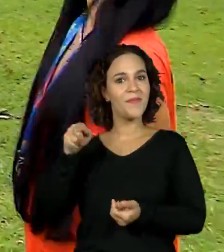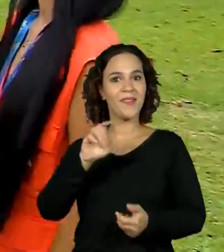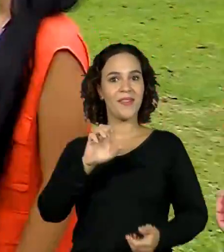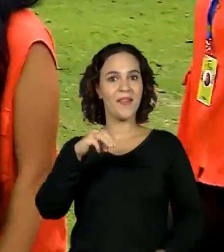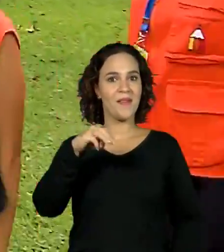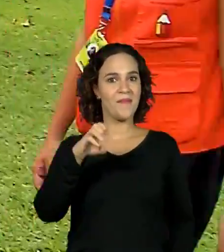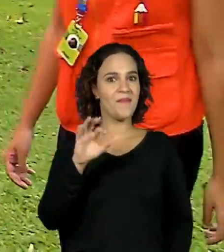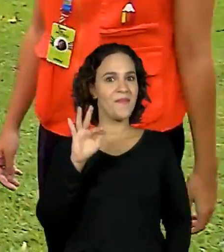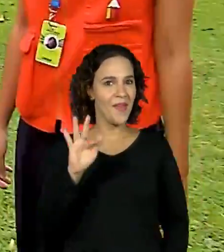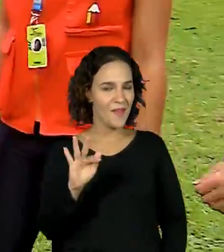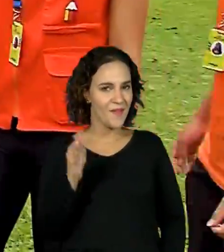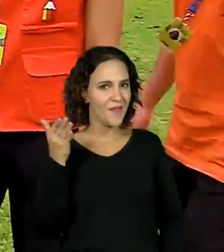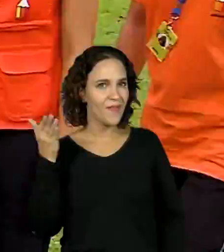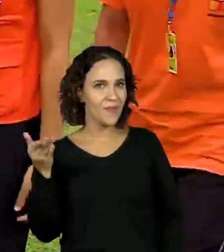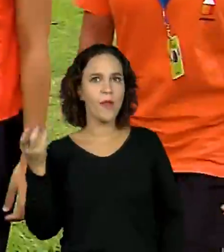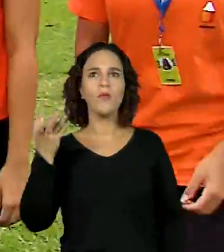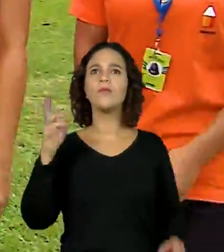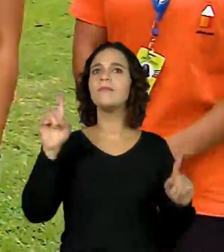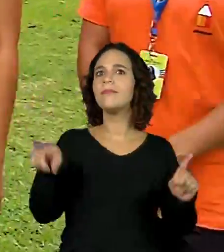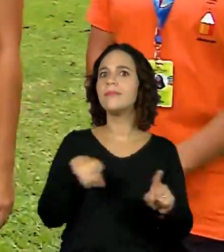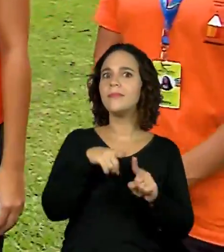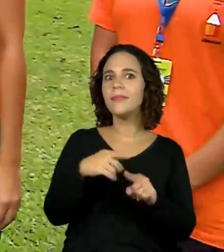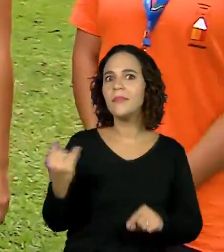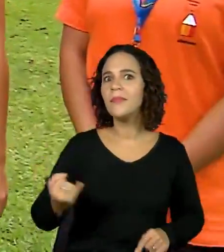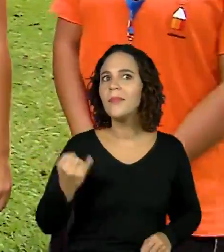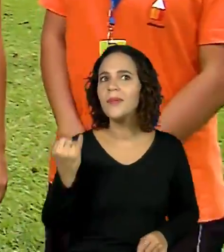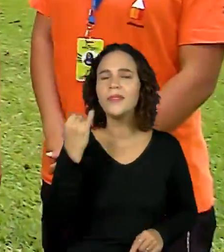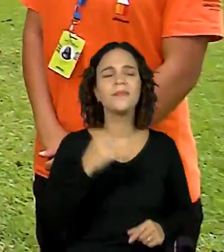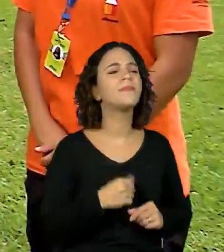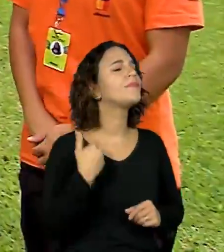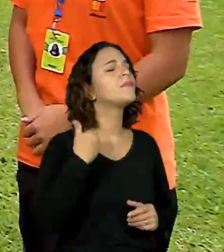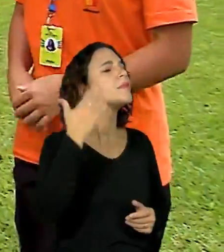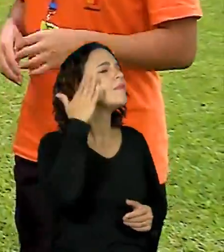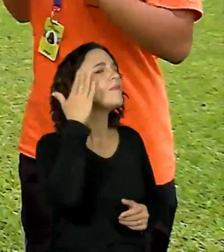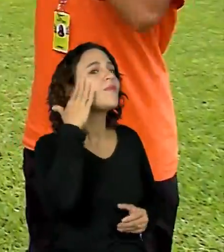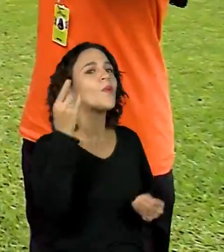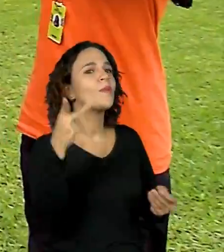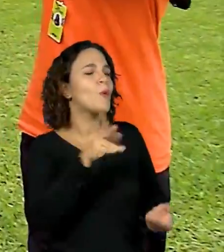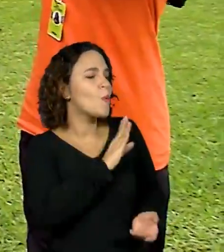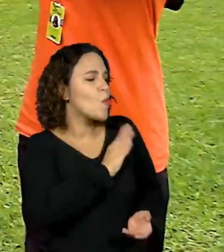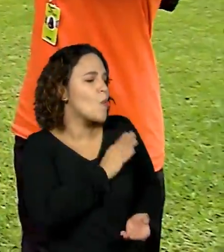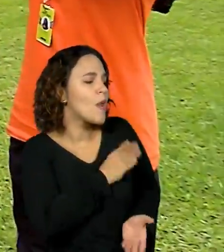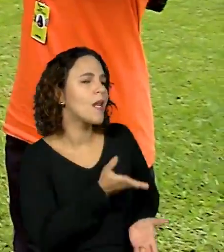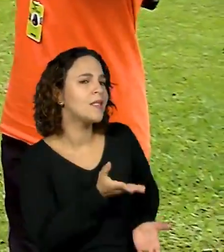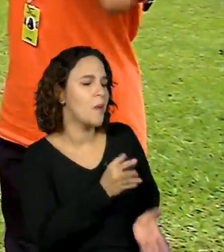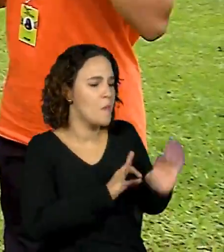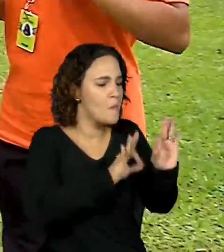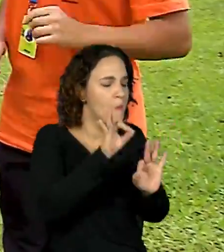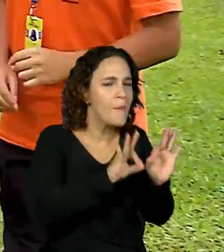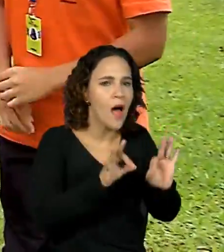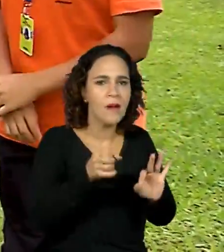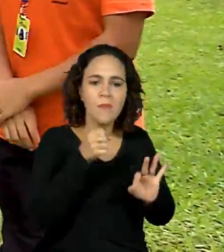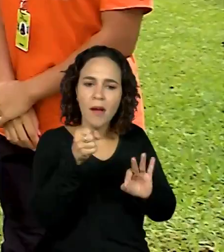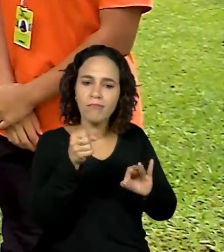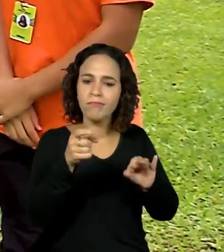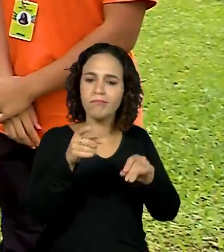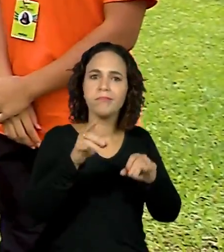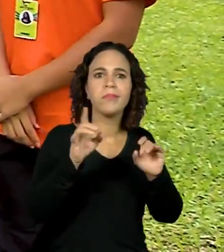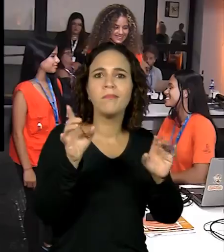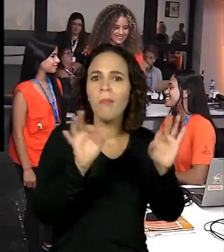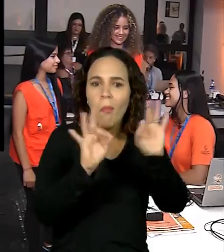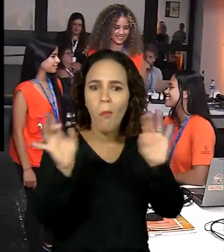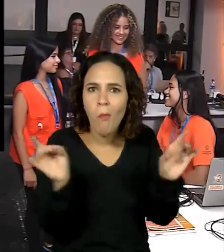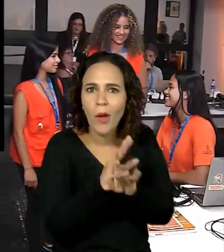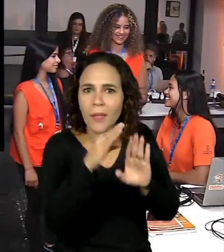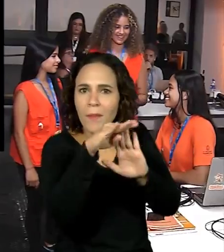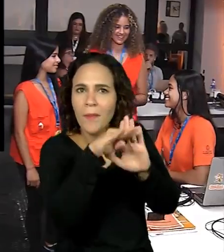2, que hoje tem essa missão importante. Quero saber como é que tá o coração, como é que tá o microfone, a pauta, tudo